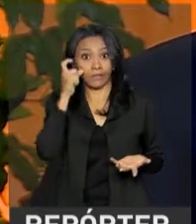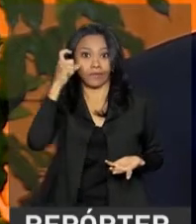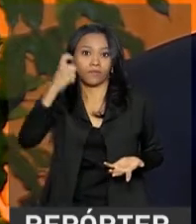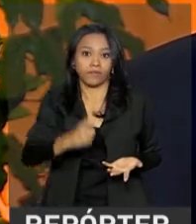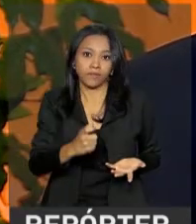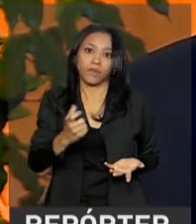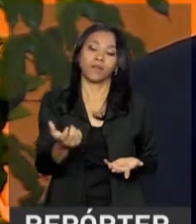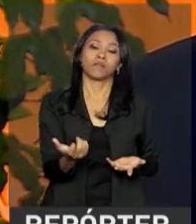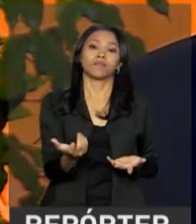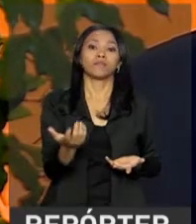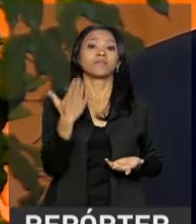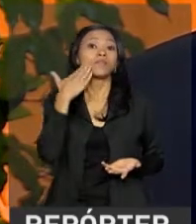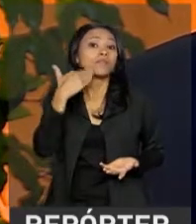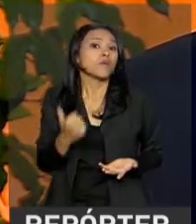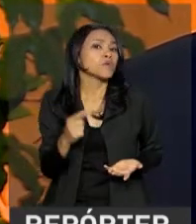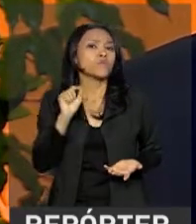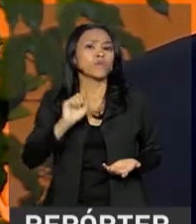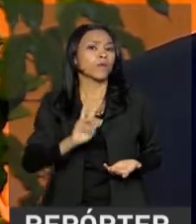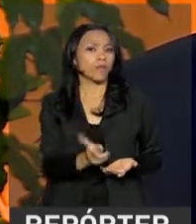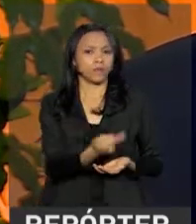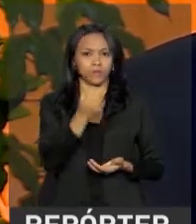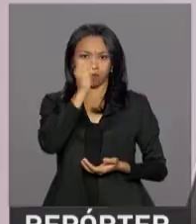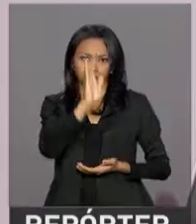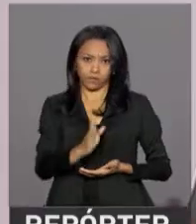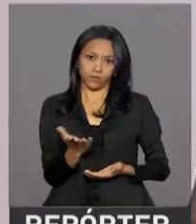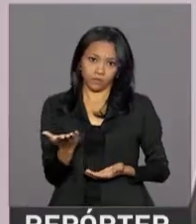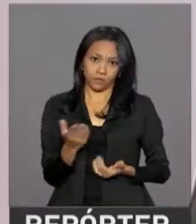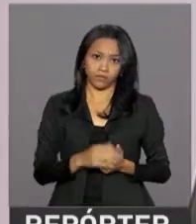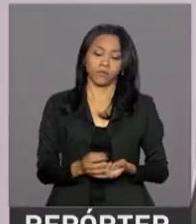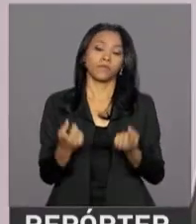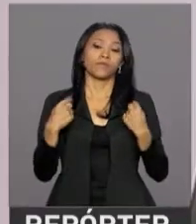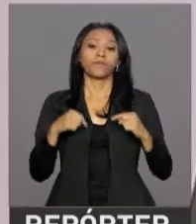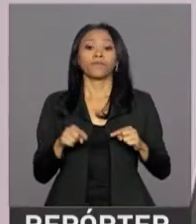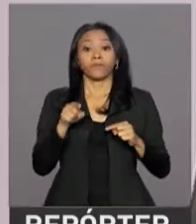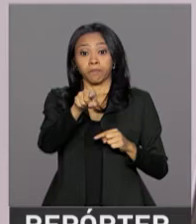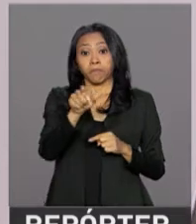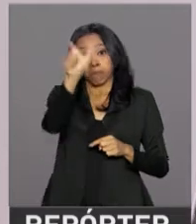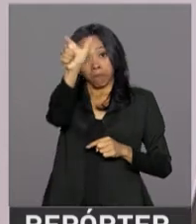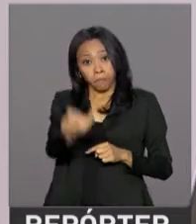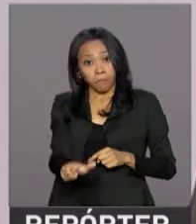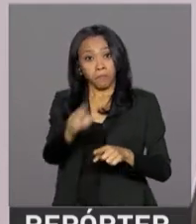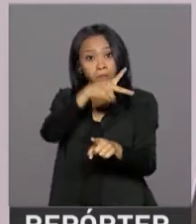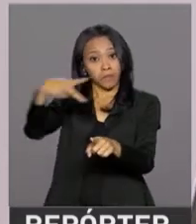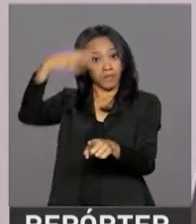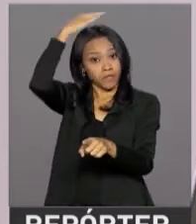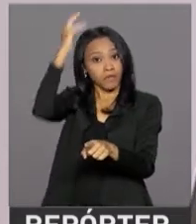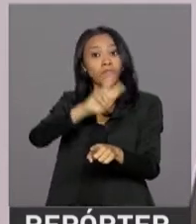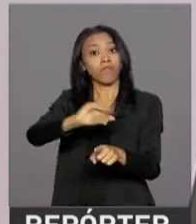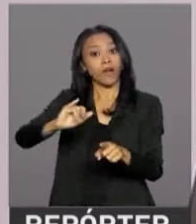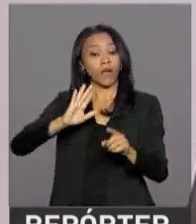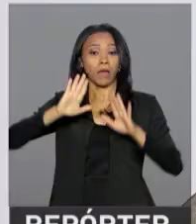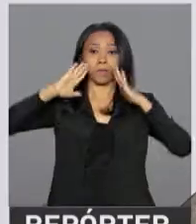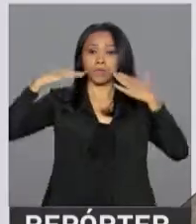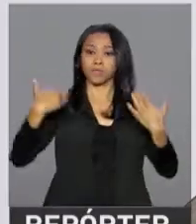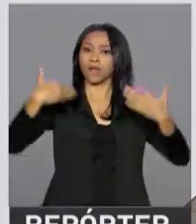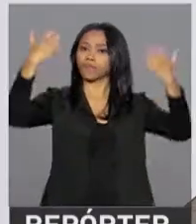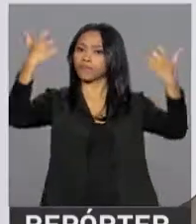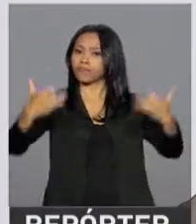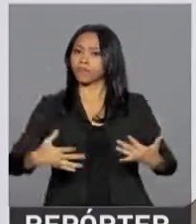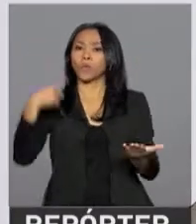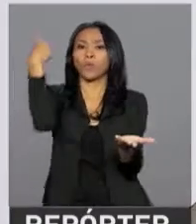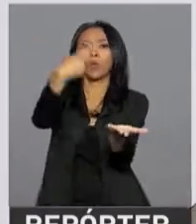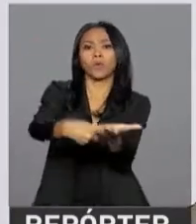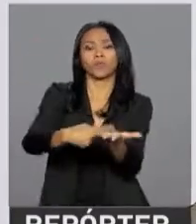interessados e saber o que está acontecendo no brasil o presidente michel temer vai mostrar o compromisso do governo brasileiro com a